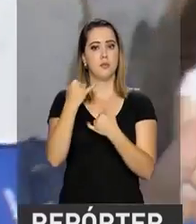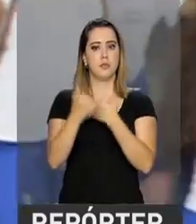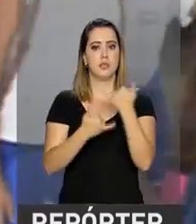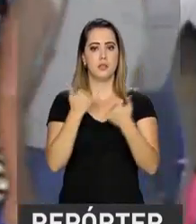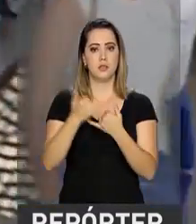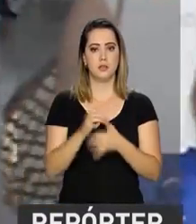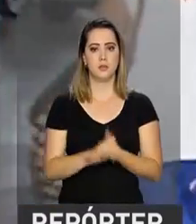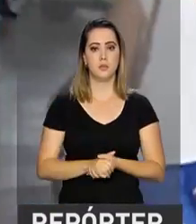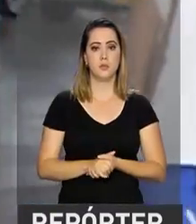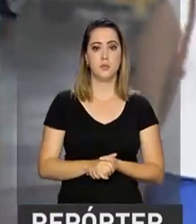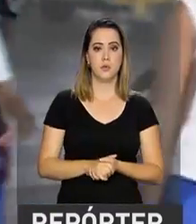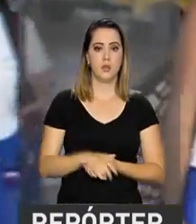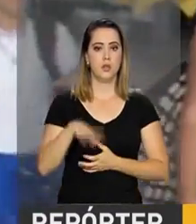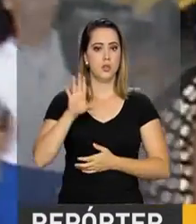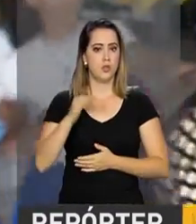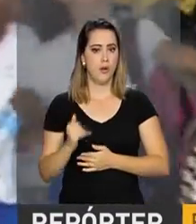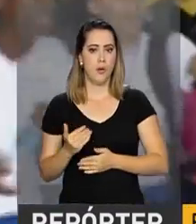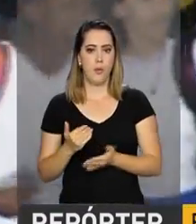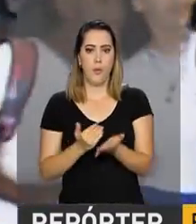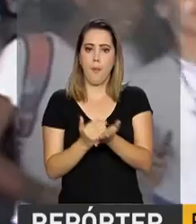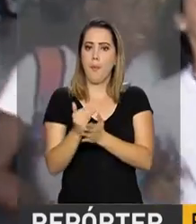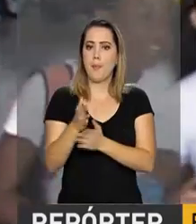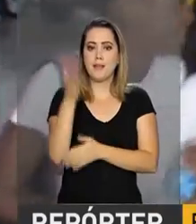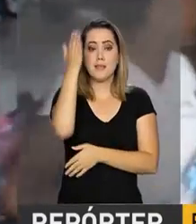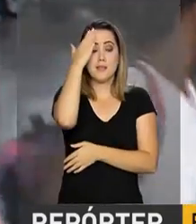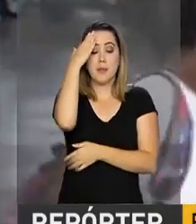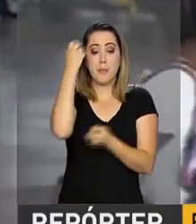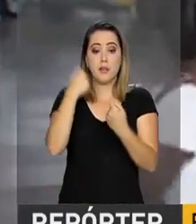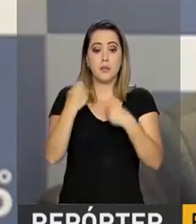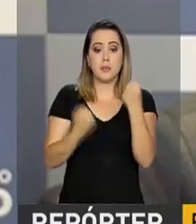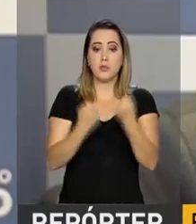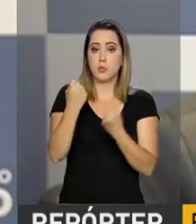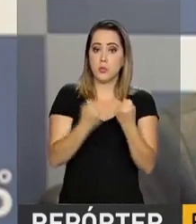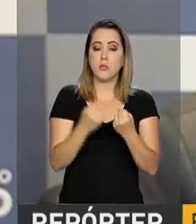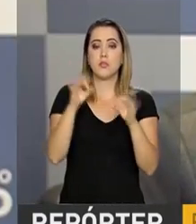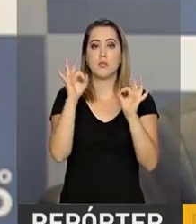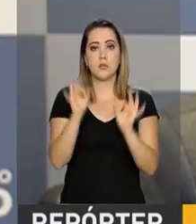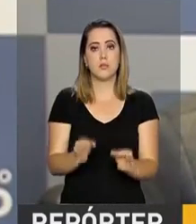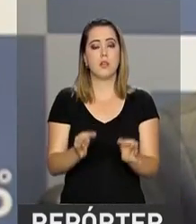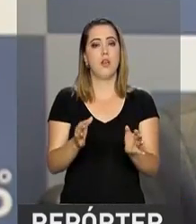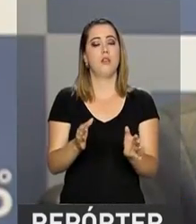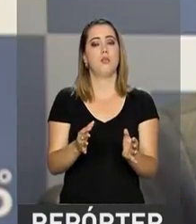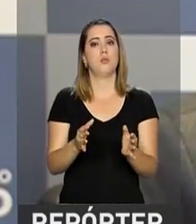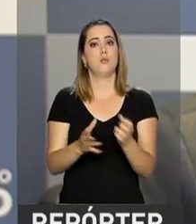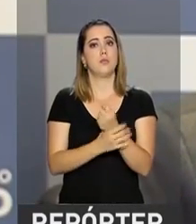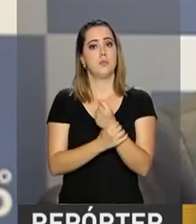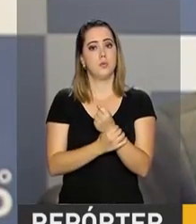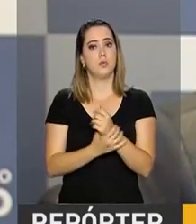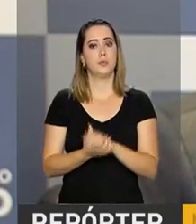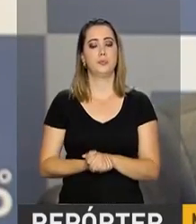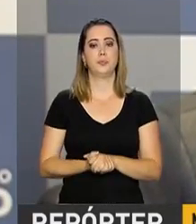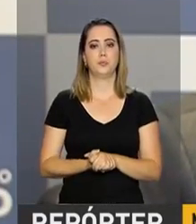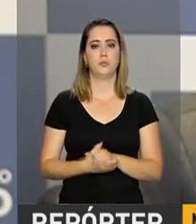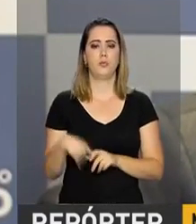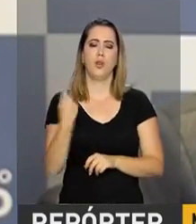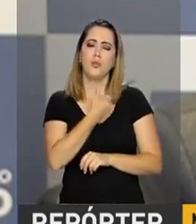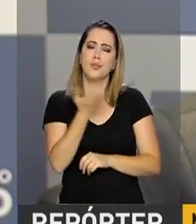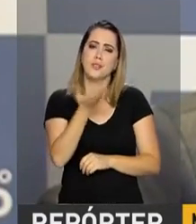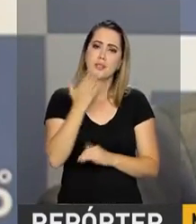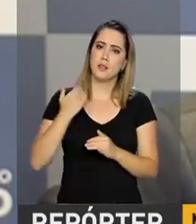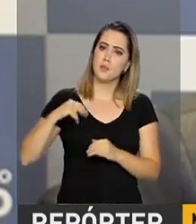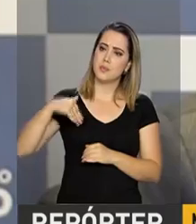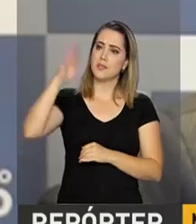têm essa consciência desde cedo que praticar um trânsito seguro é importante o que quer é cada vez mais é que esses